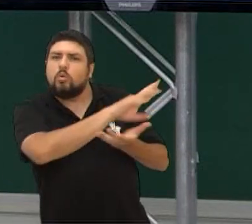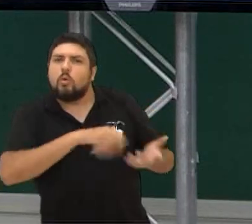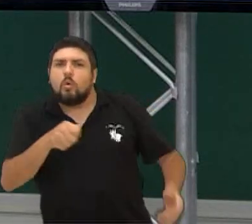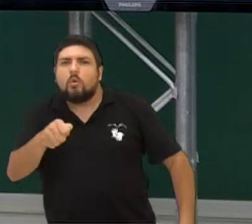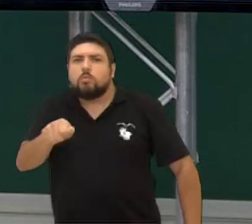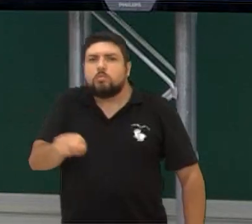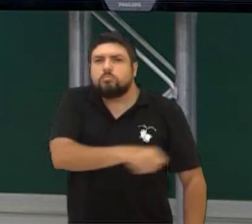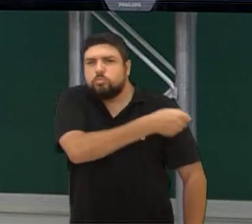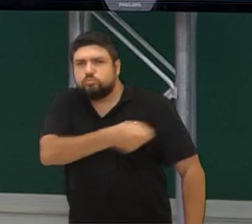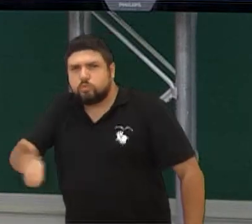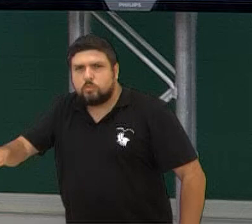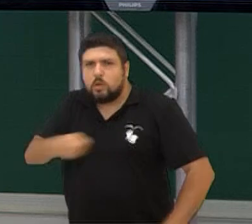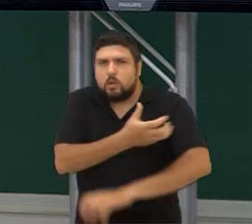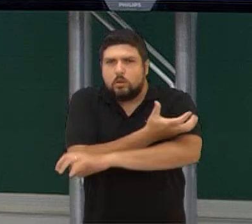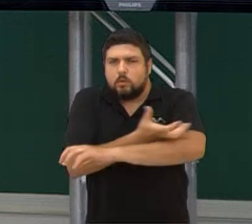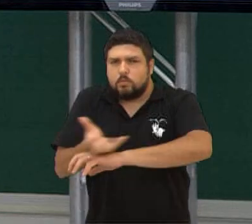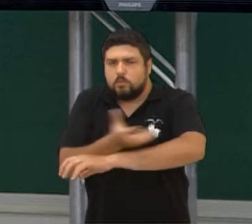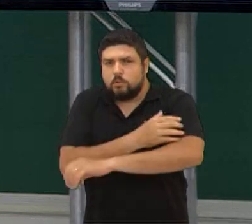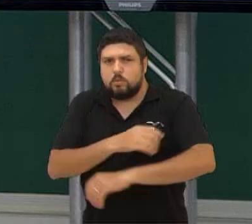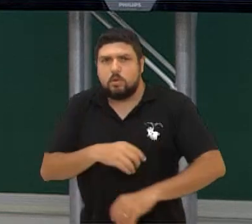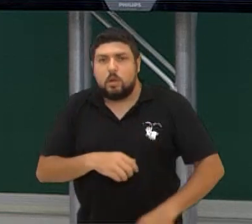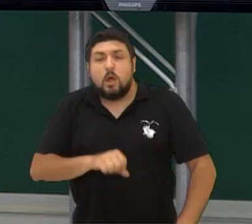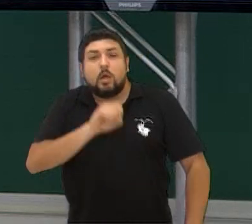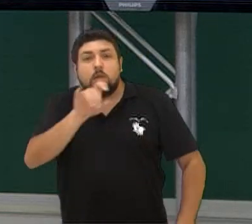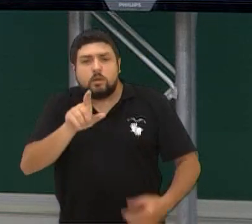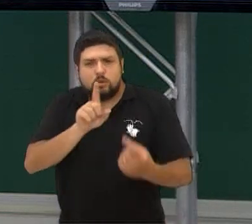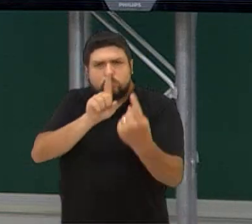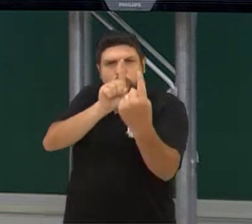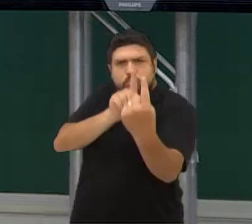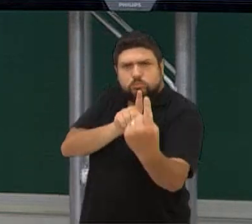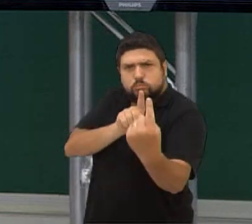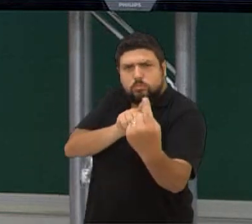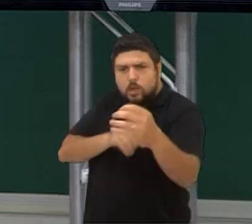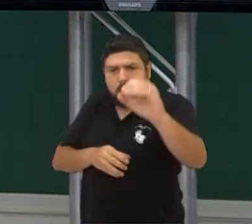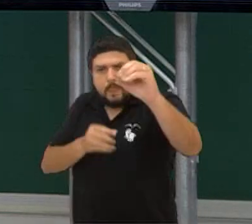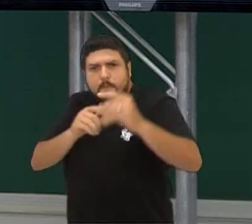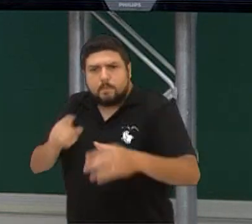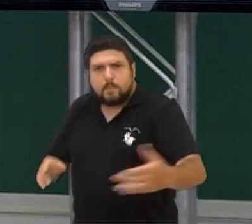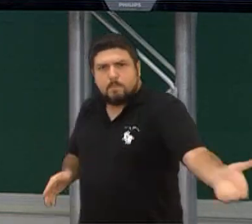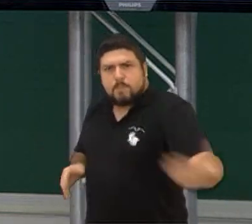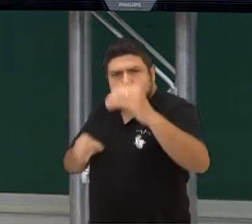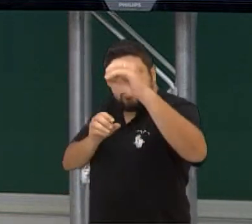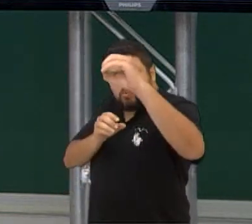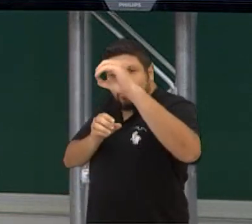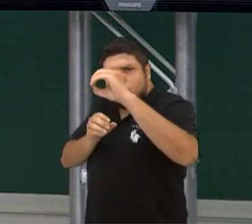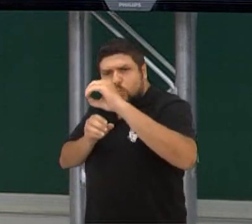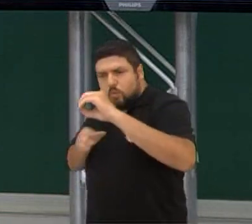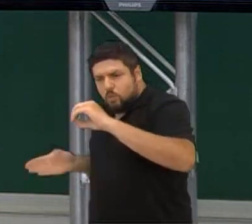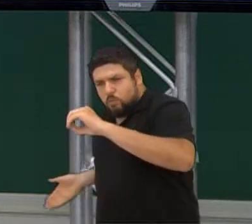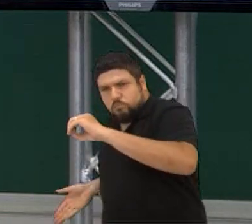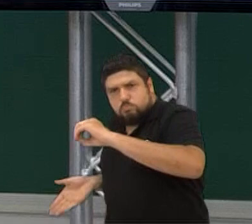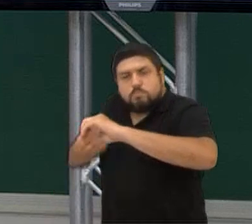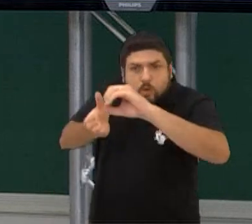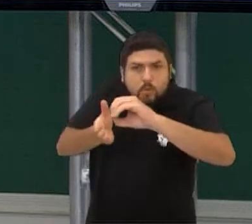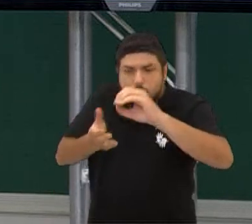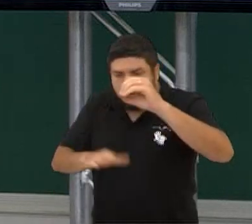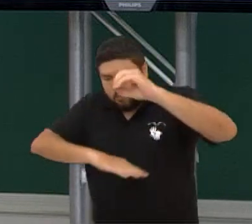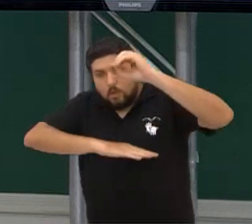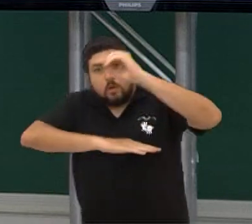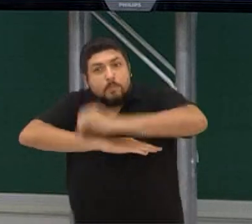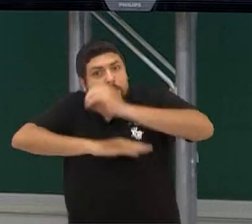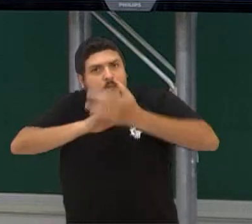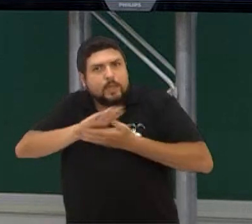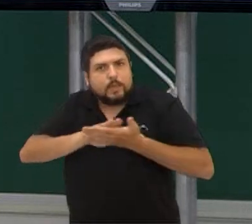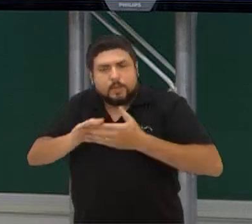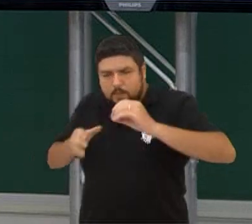o atleta rebate a bolinha, sem que a bolinha toque no chão, ele faz um voleio. Então,